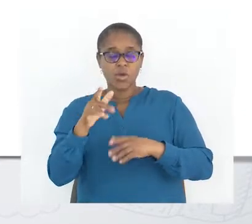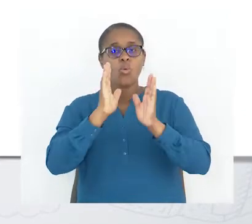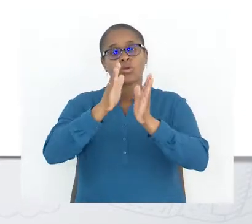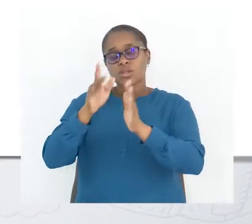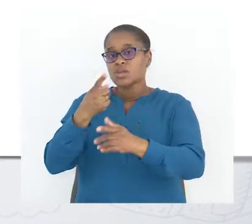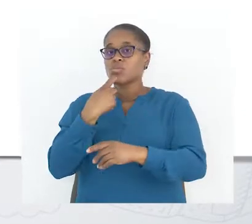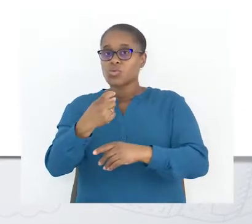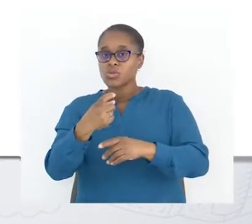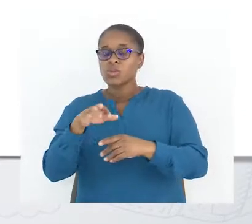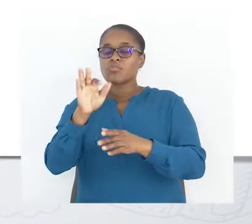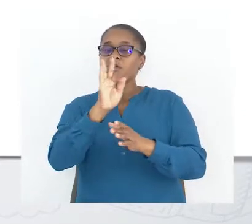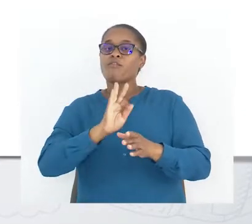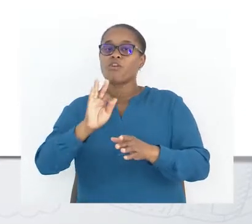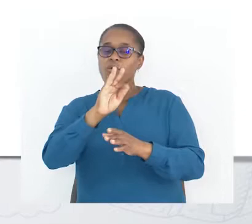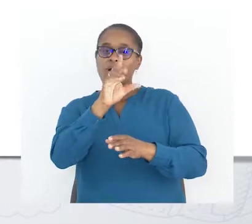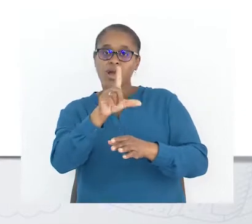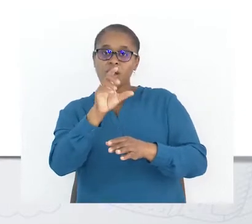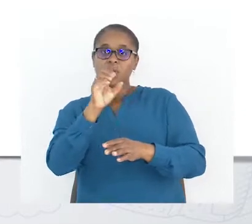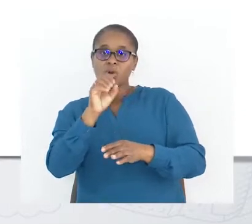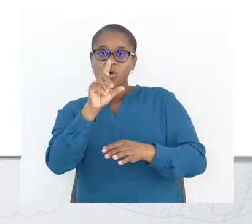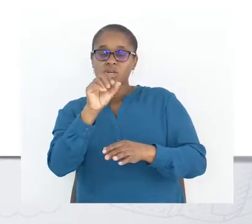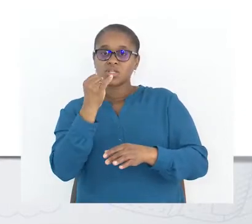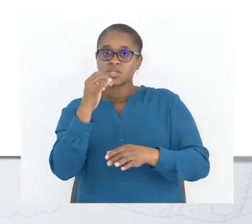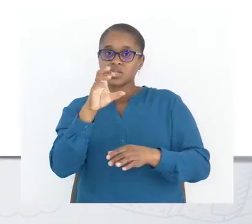ordenar as perguntas de uma maneira lógica,